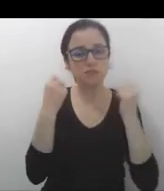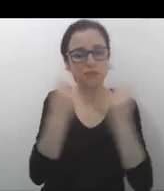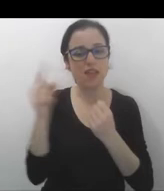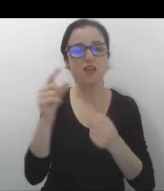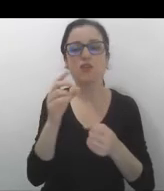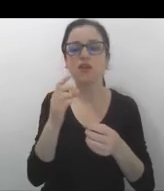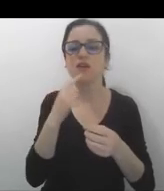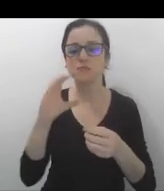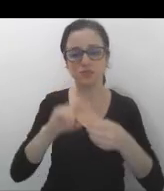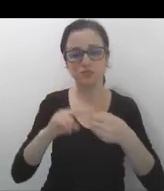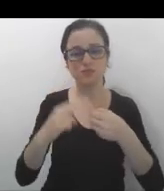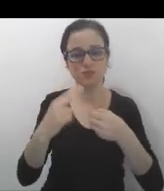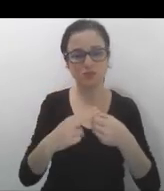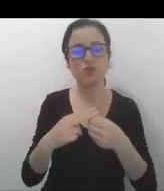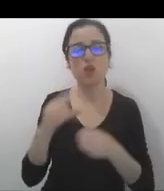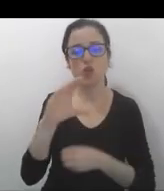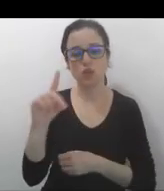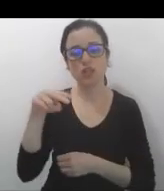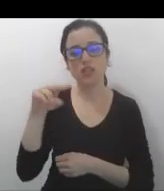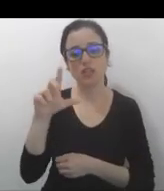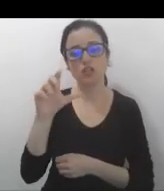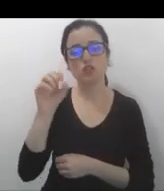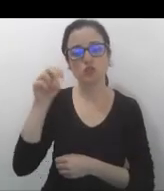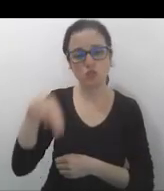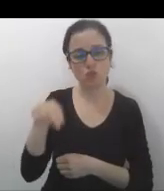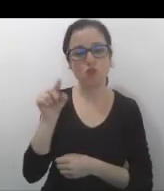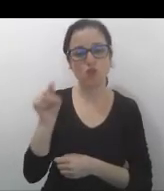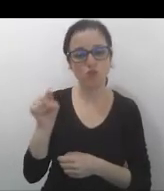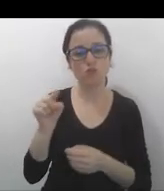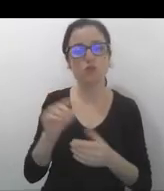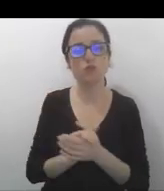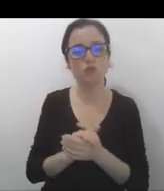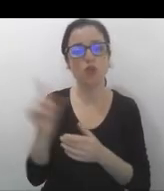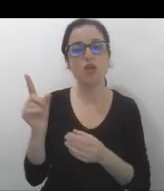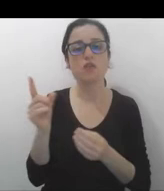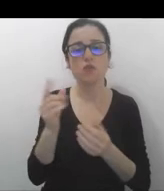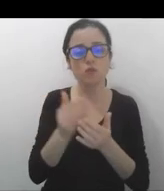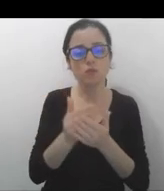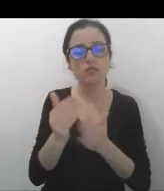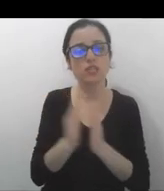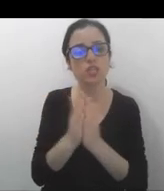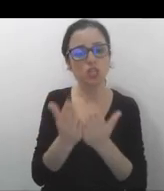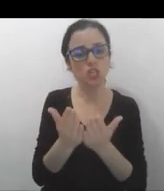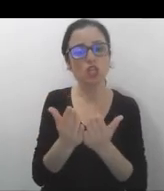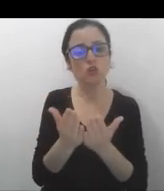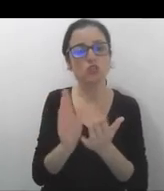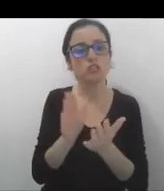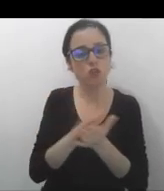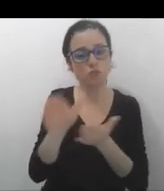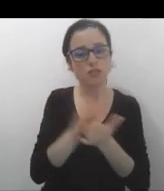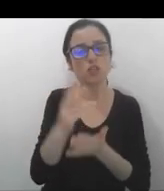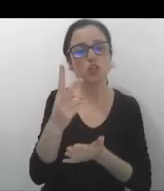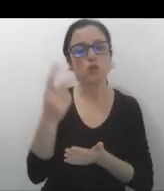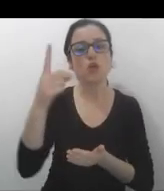assisti a um seminário na Unicamp, coordenado pelo Nelson Aguilar, que deu origem a um livro. O livro